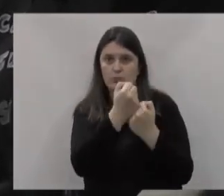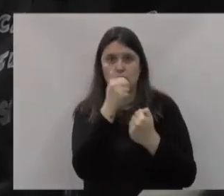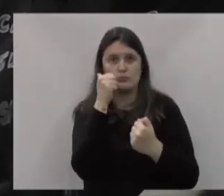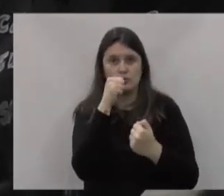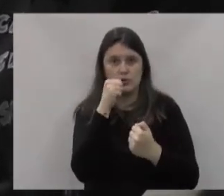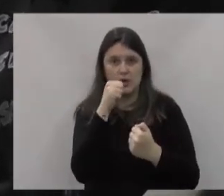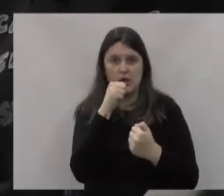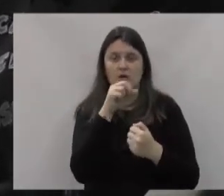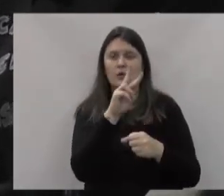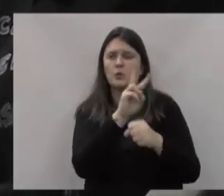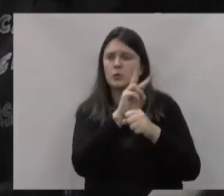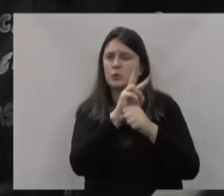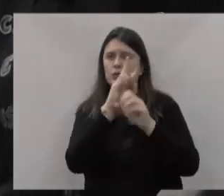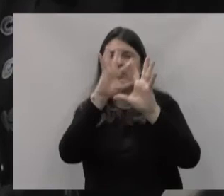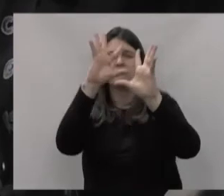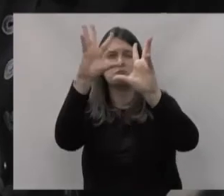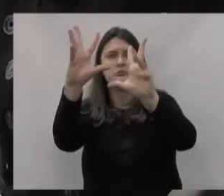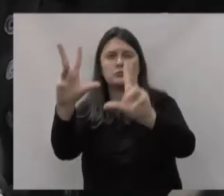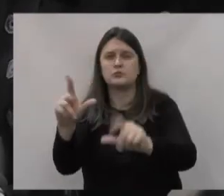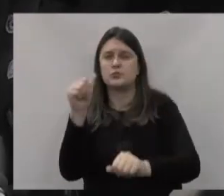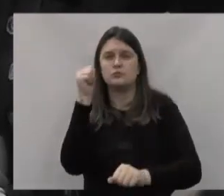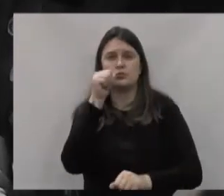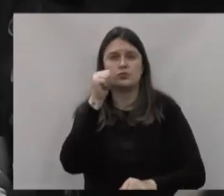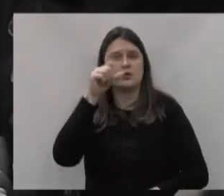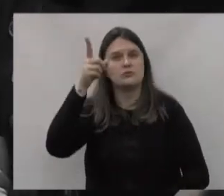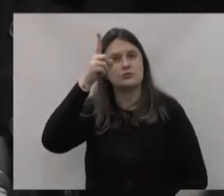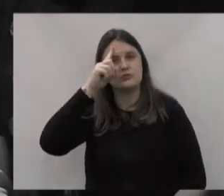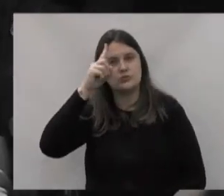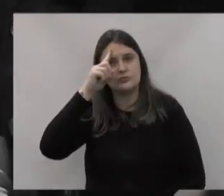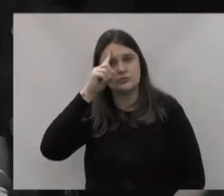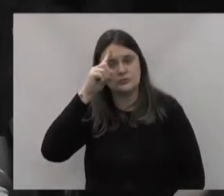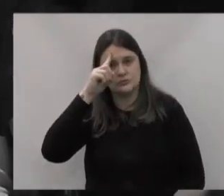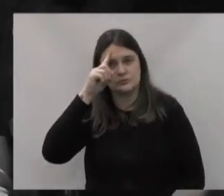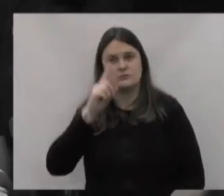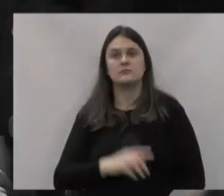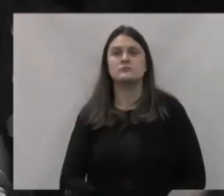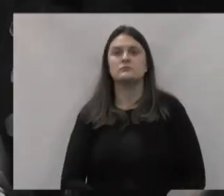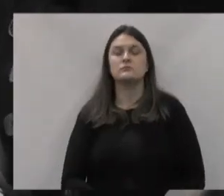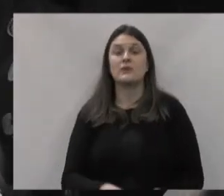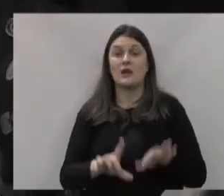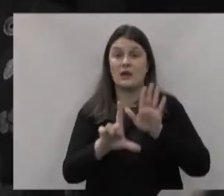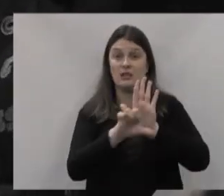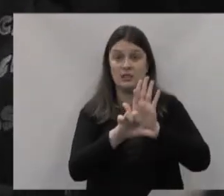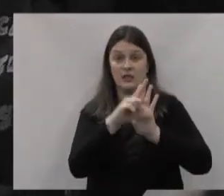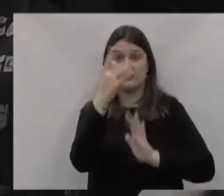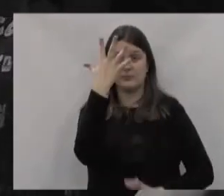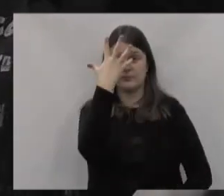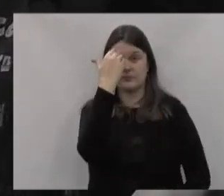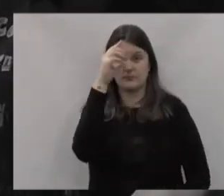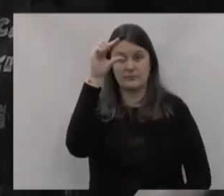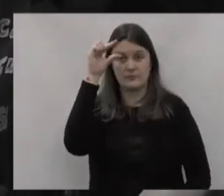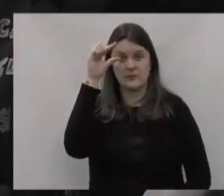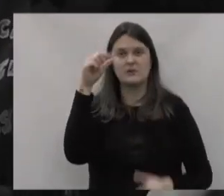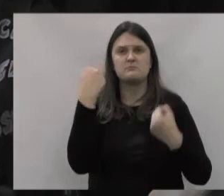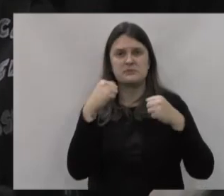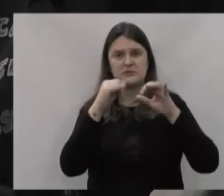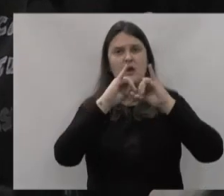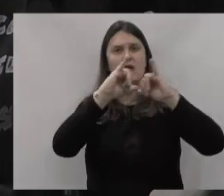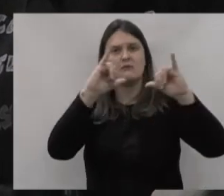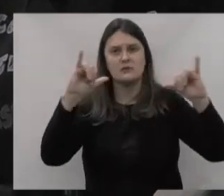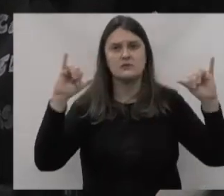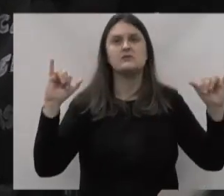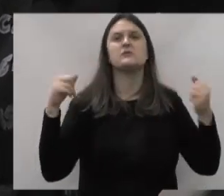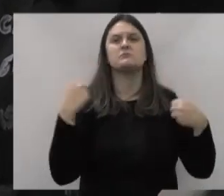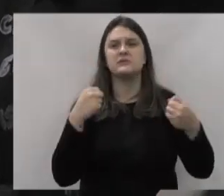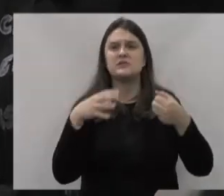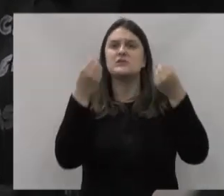protegem milhares e milhares de mulheres todos os dias, né? E a Lei Maria da Penha, ela precisa ser mais divulgada, a gente